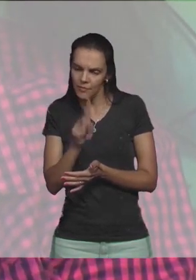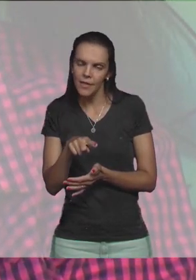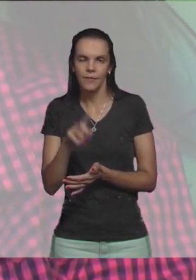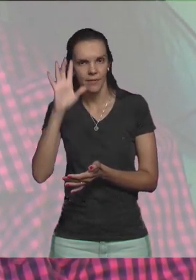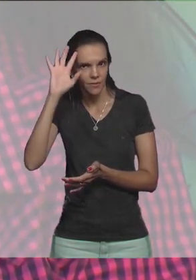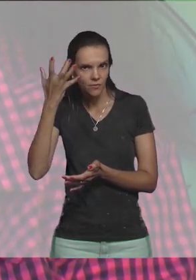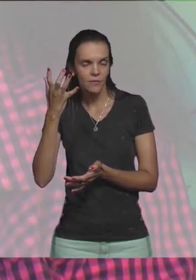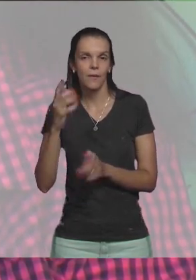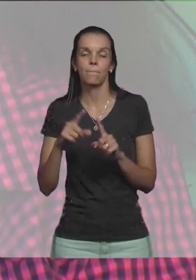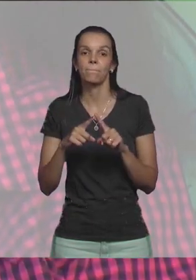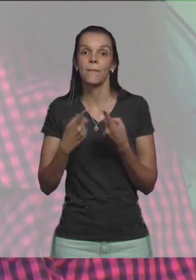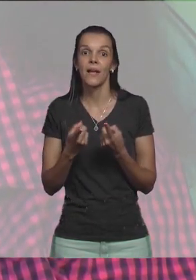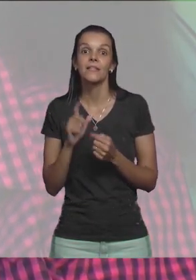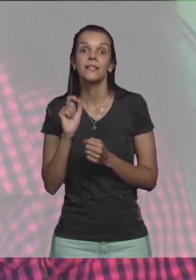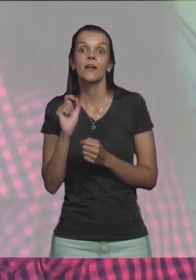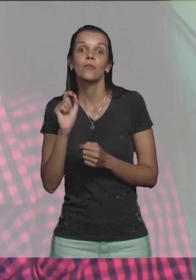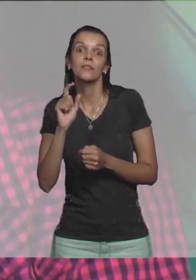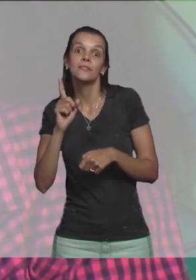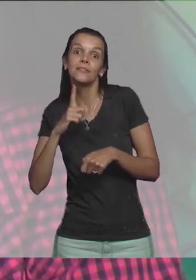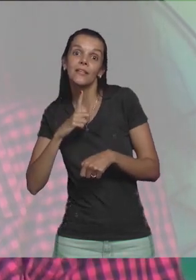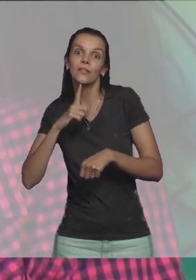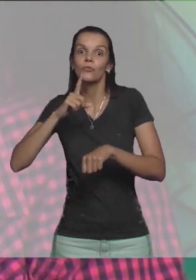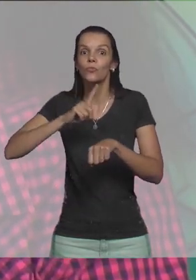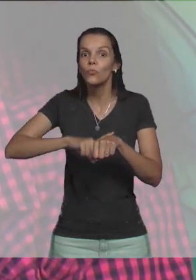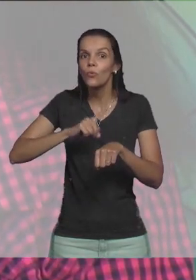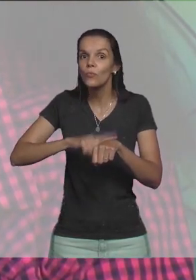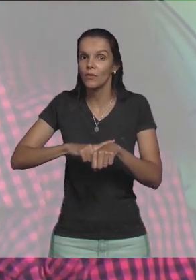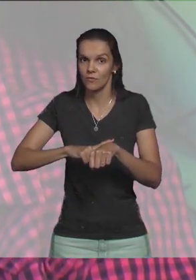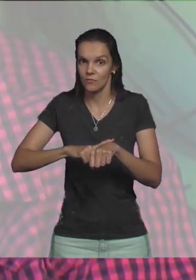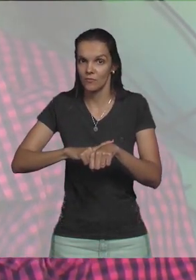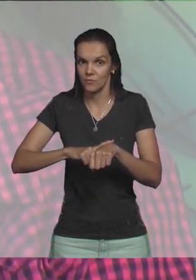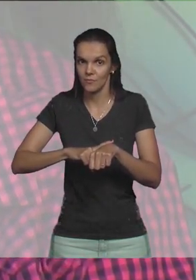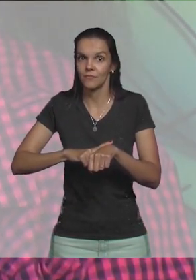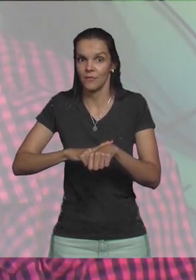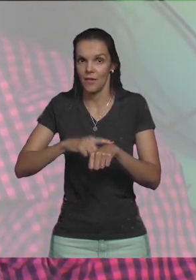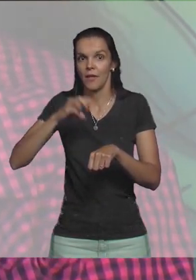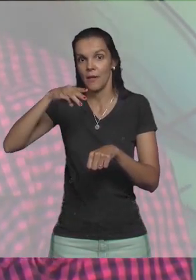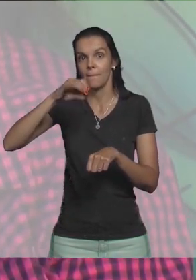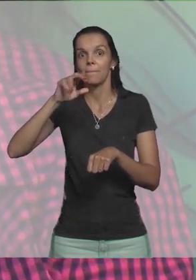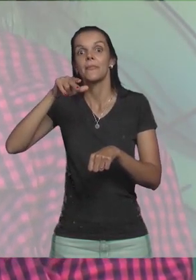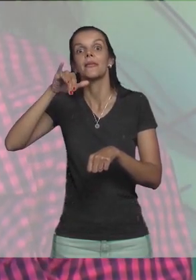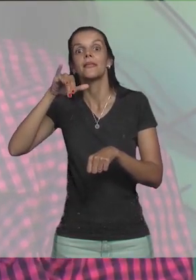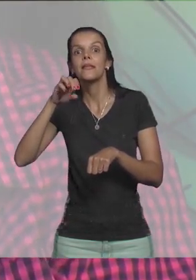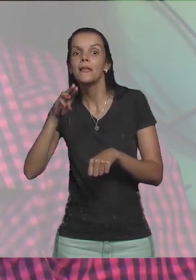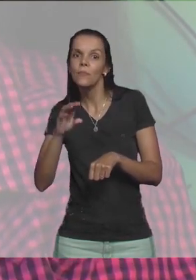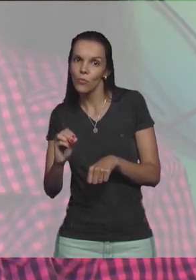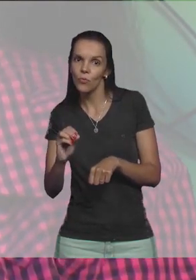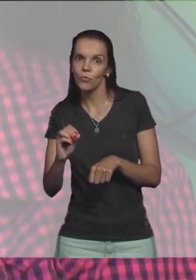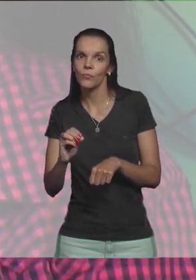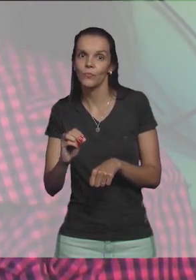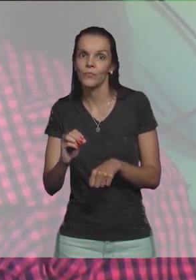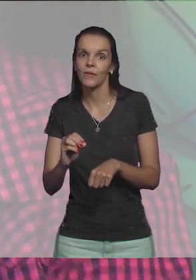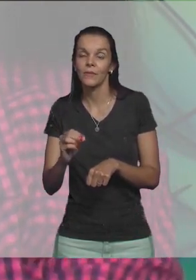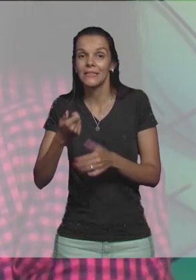é, mas é o que a gente tem no momento para minimamente, e bem minimamente, tentar